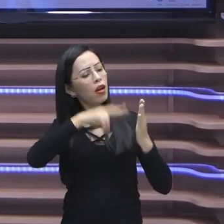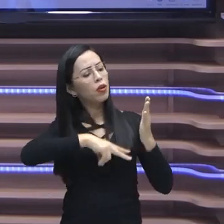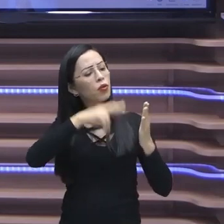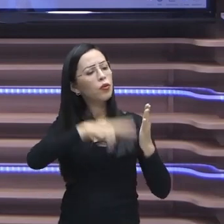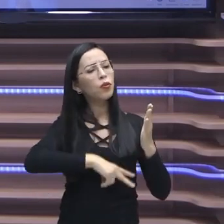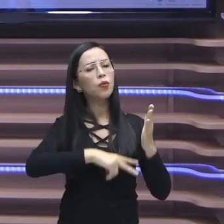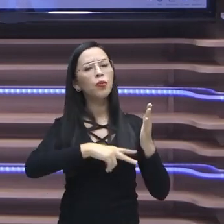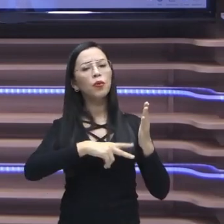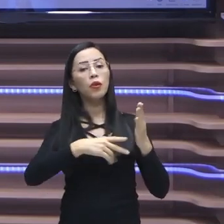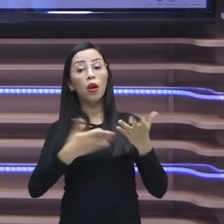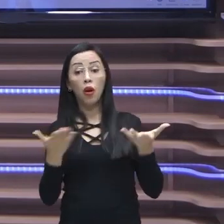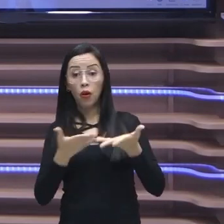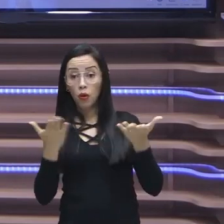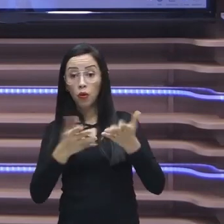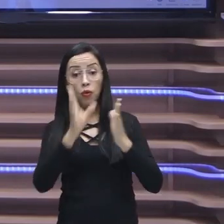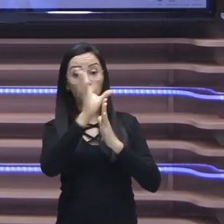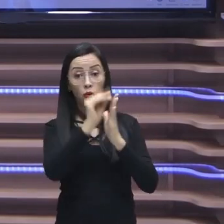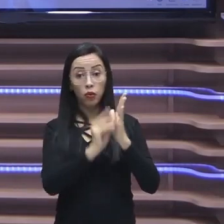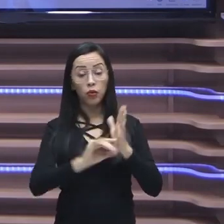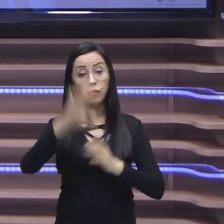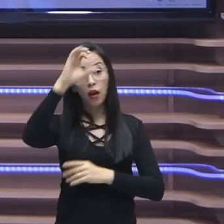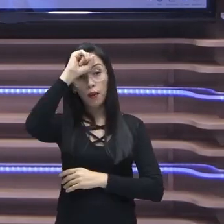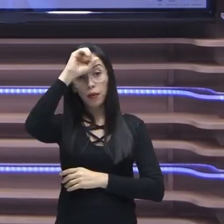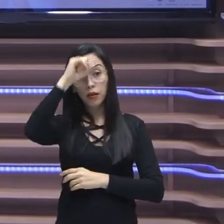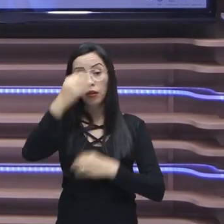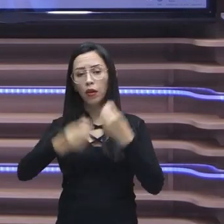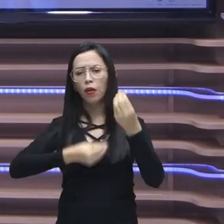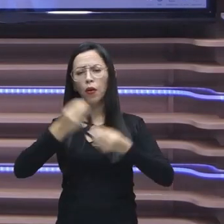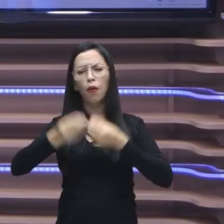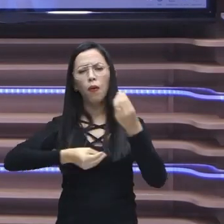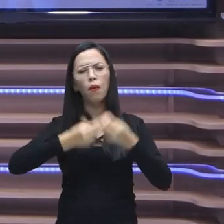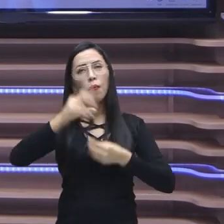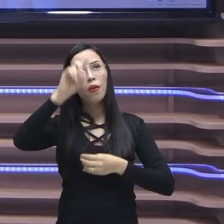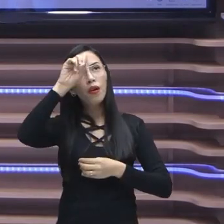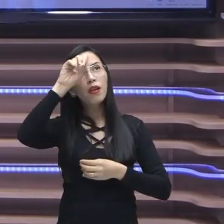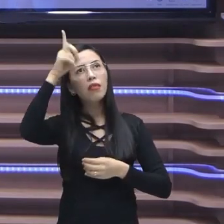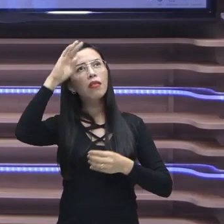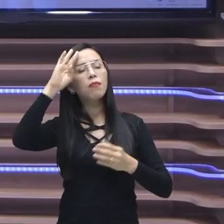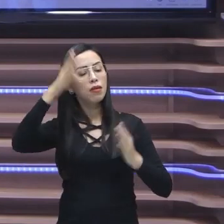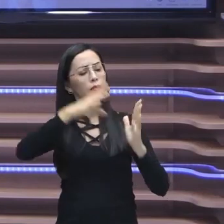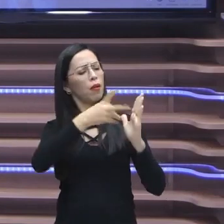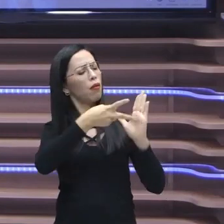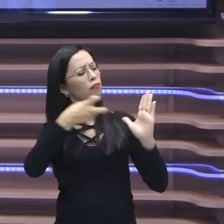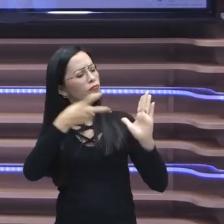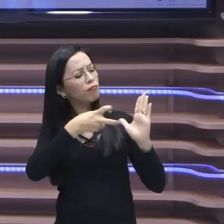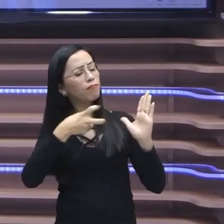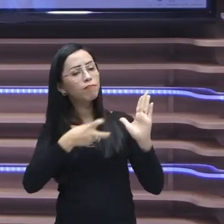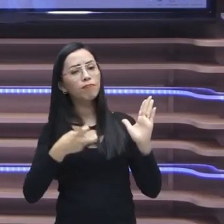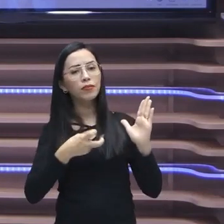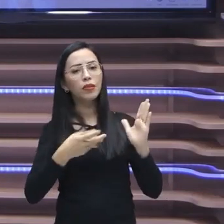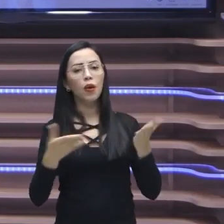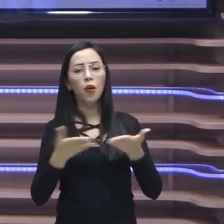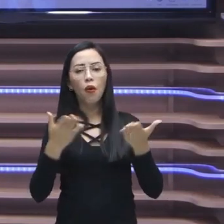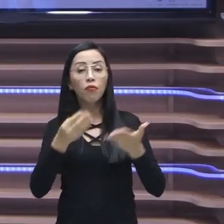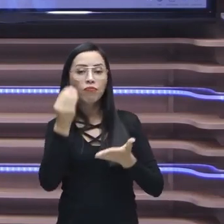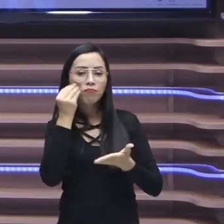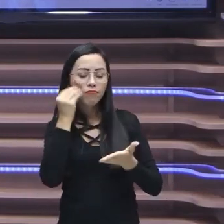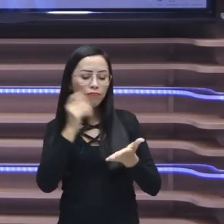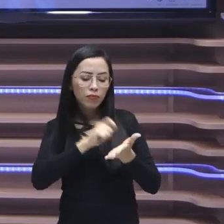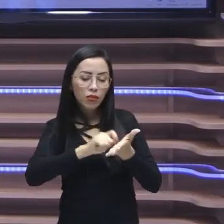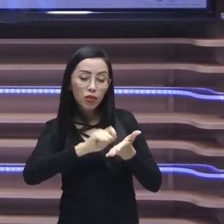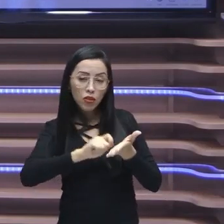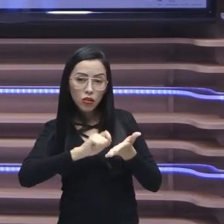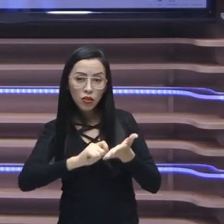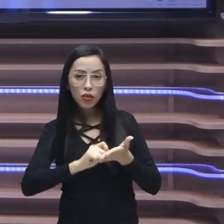conteúdo hoje nós vamos aprender como identificar, nós vamos ver isso no recorte escrito, tudo bem?